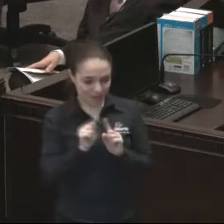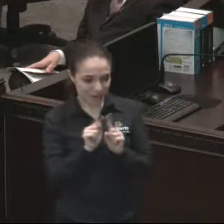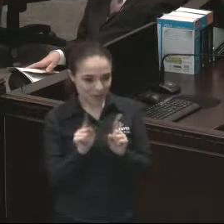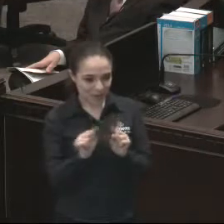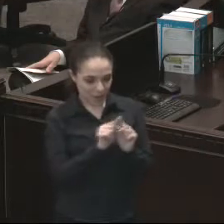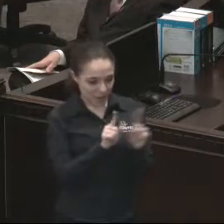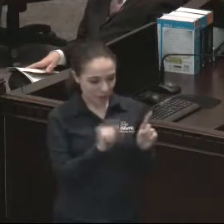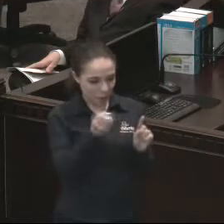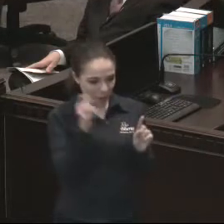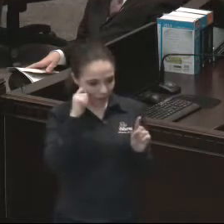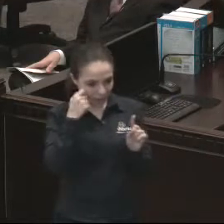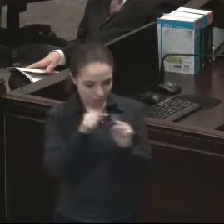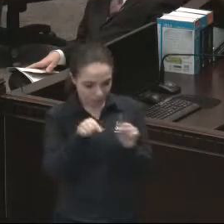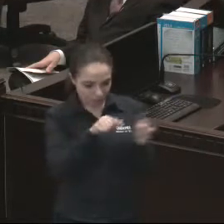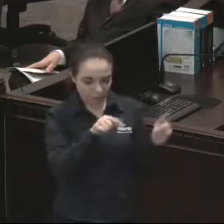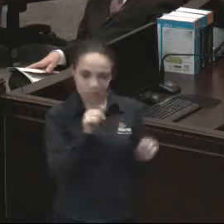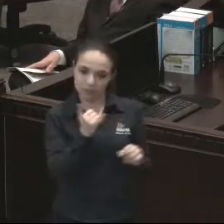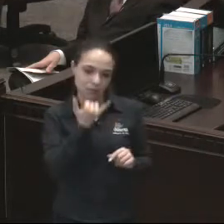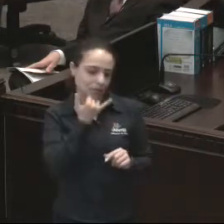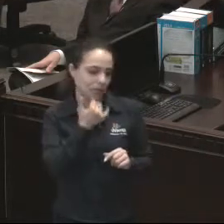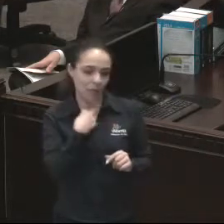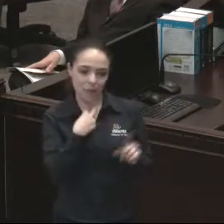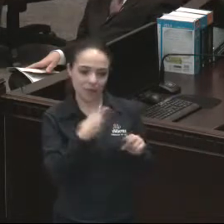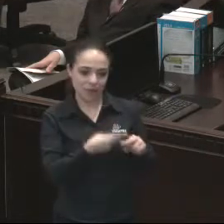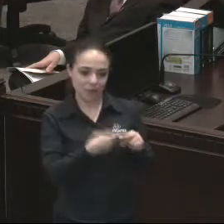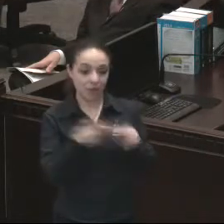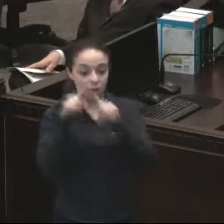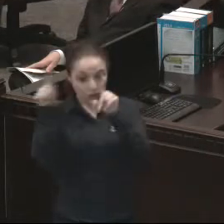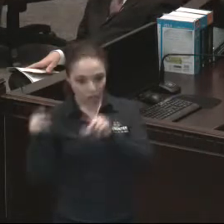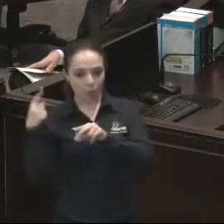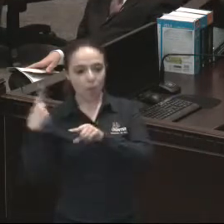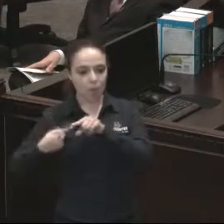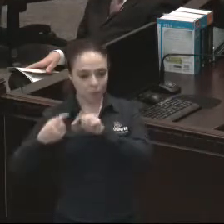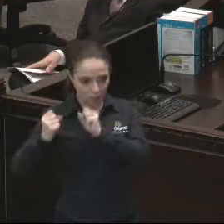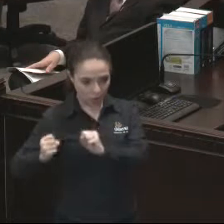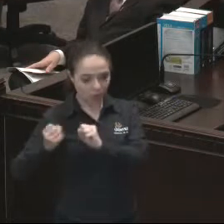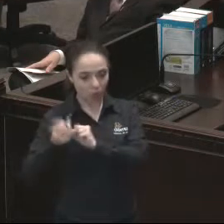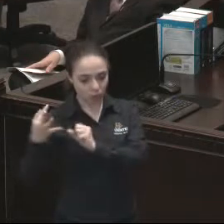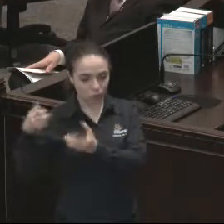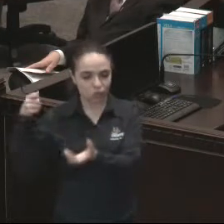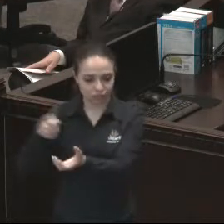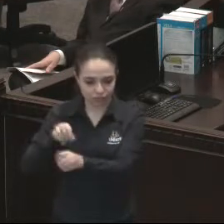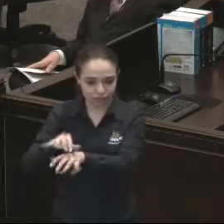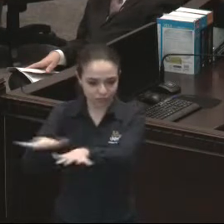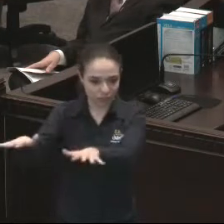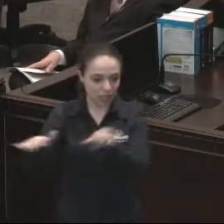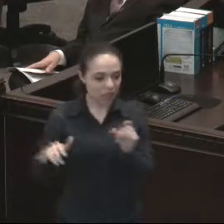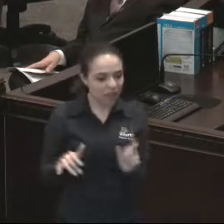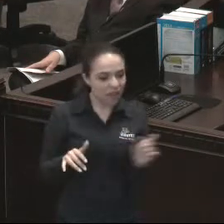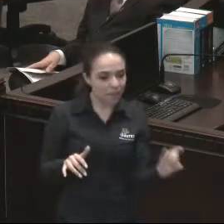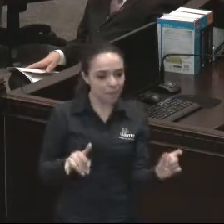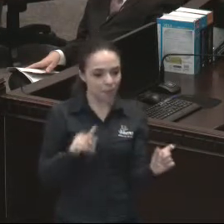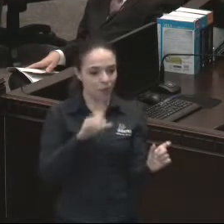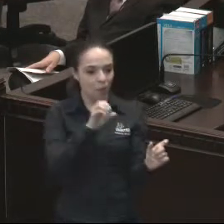produto certo, né, para aquela cultura. Então, não pode ser usado achar organo clorado